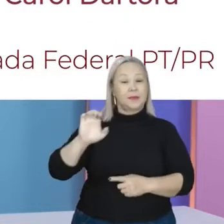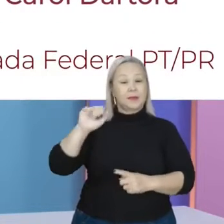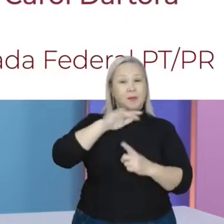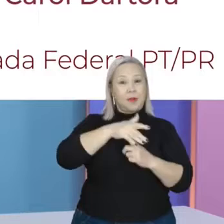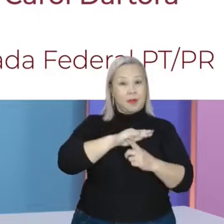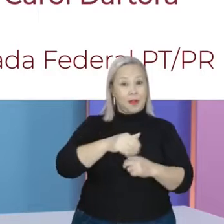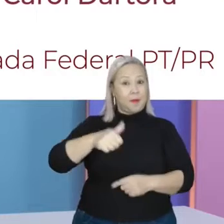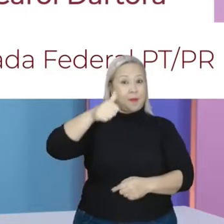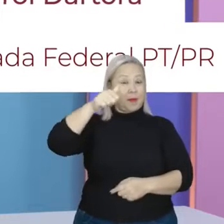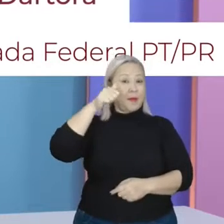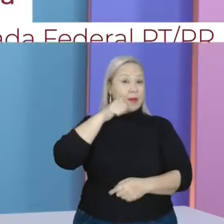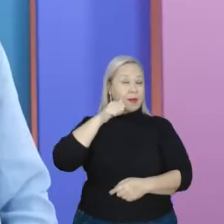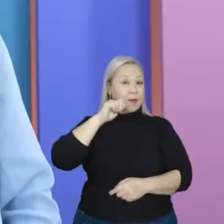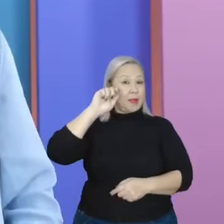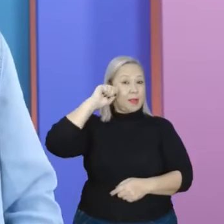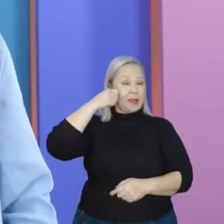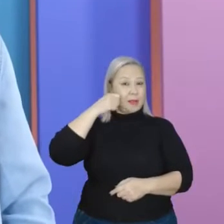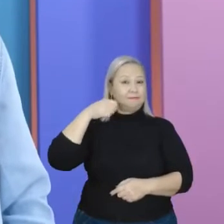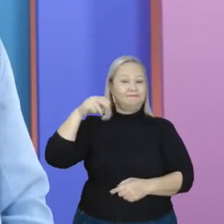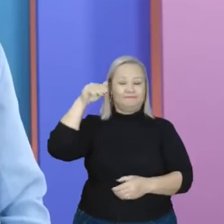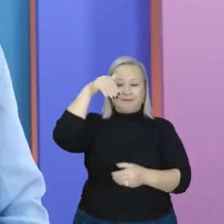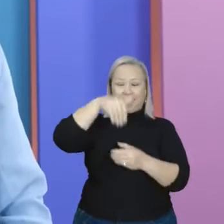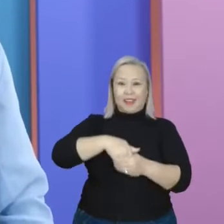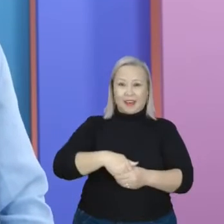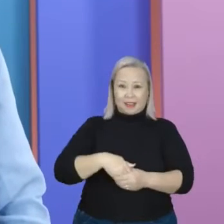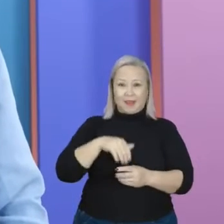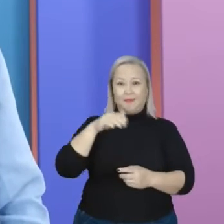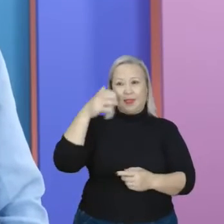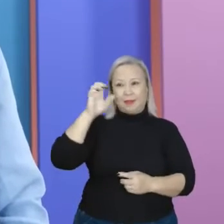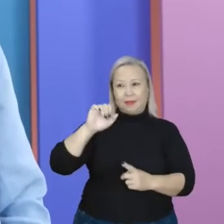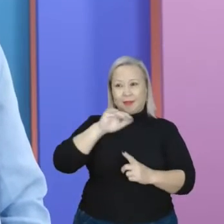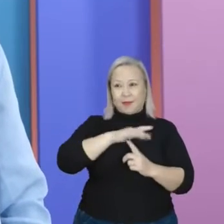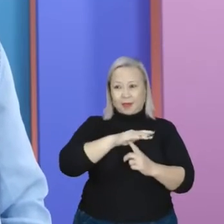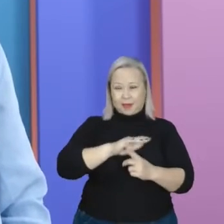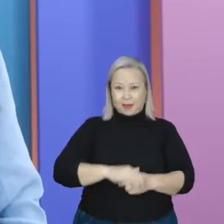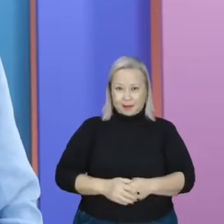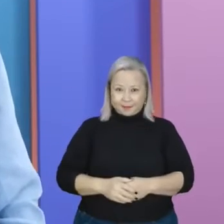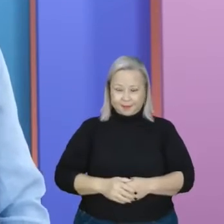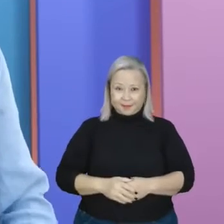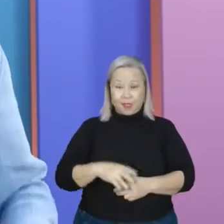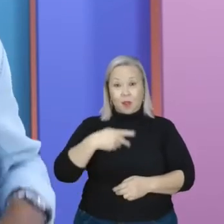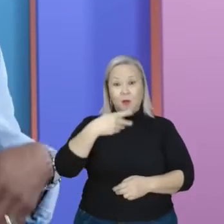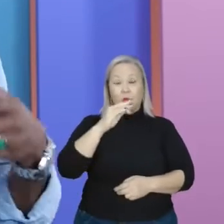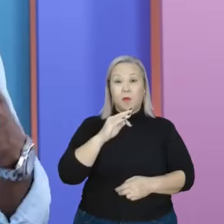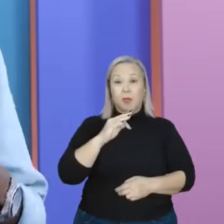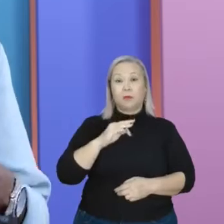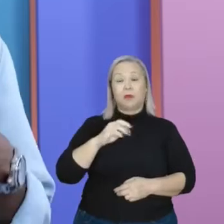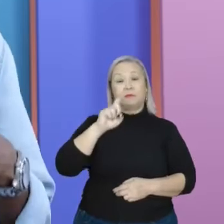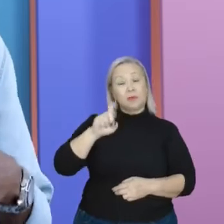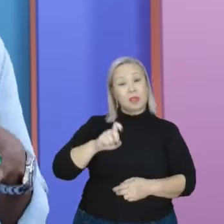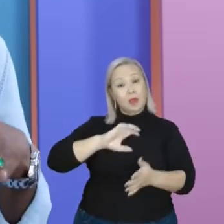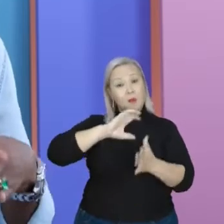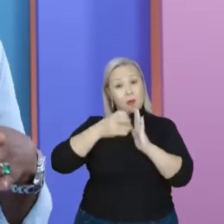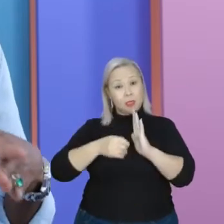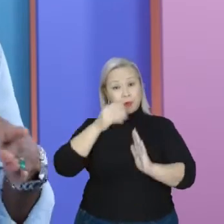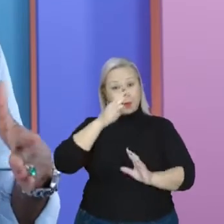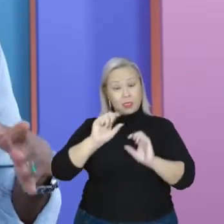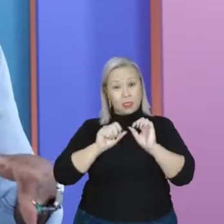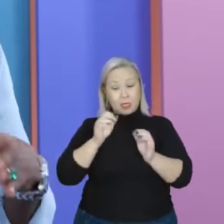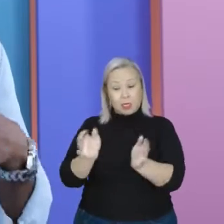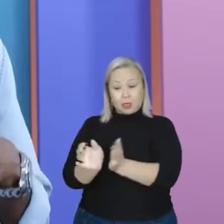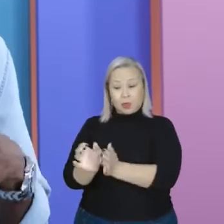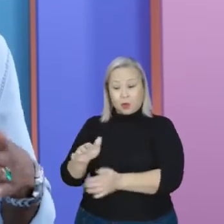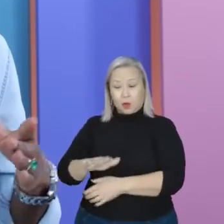mulher negra eleita pelo Estado do Paraná. O Partido dos Trabalhadores é um partido brasileiro da classe